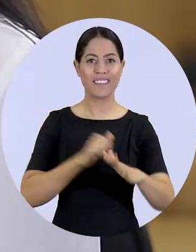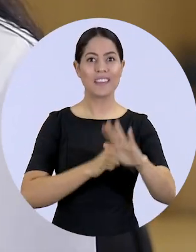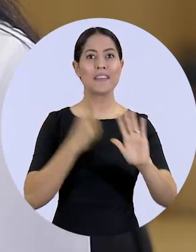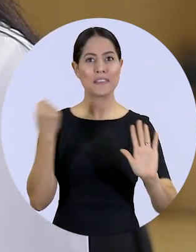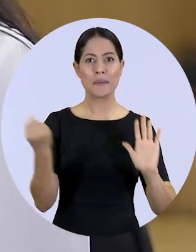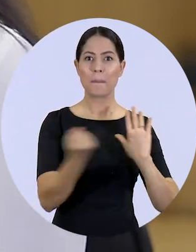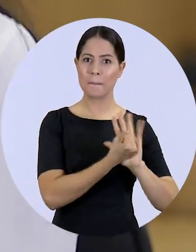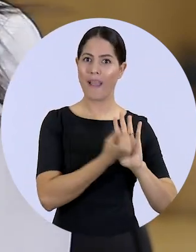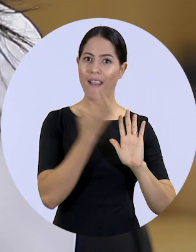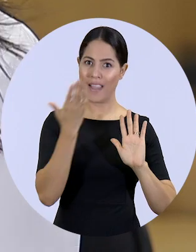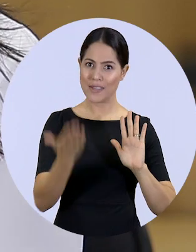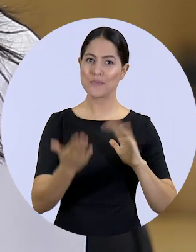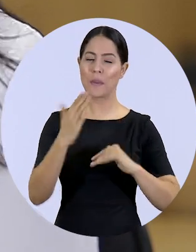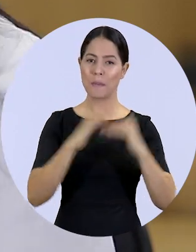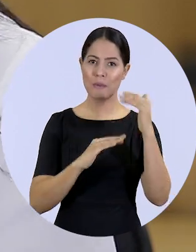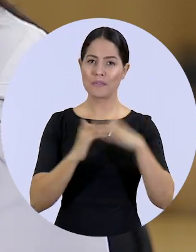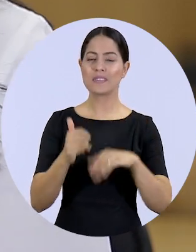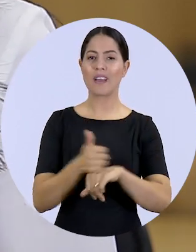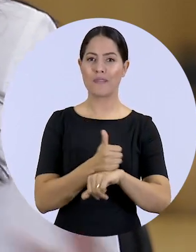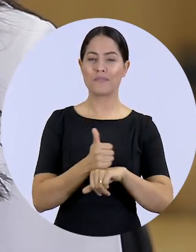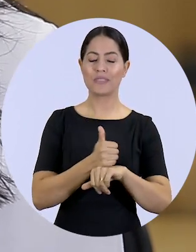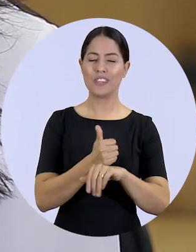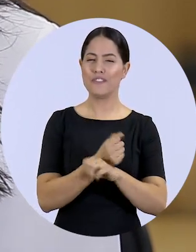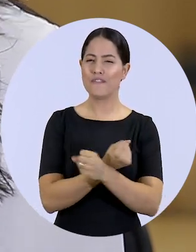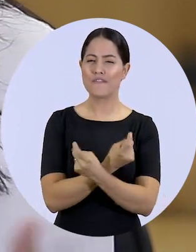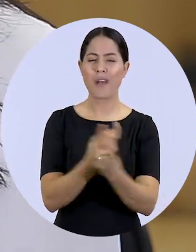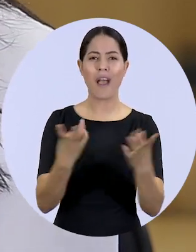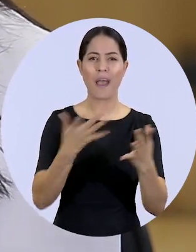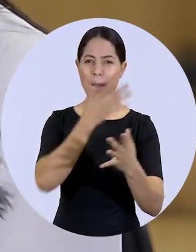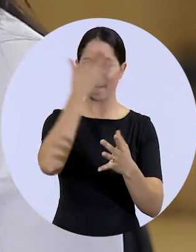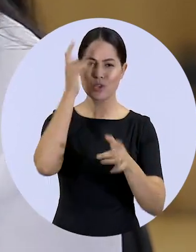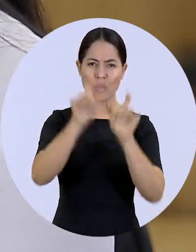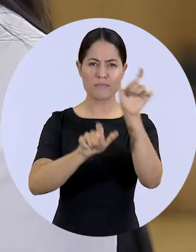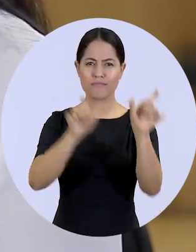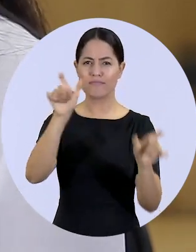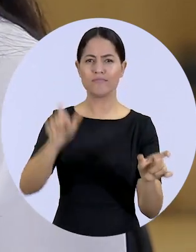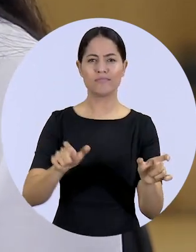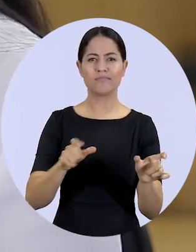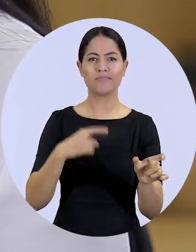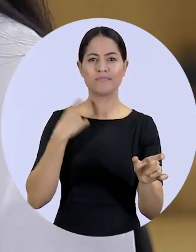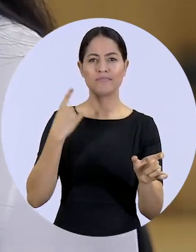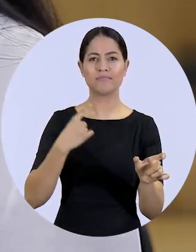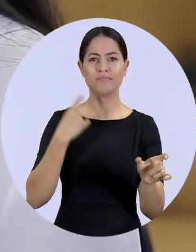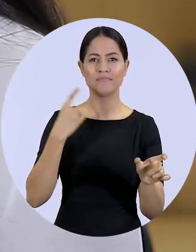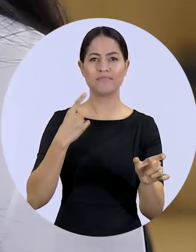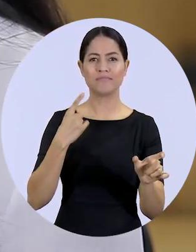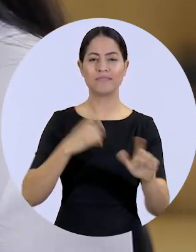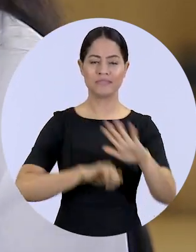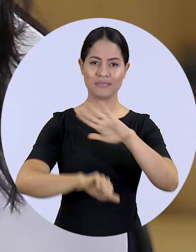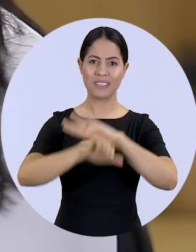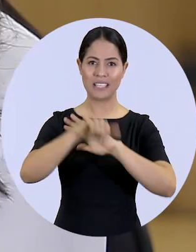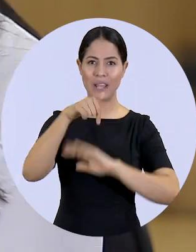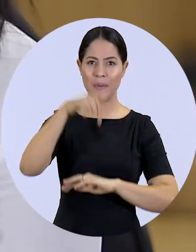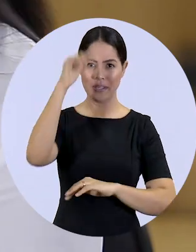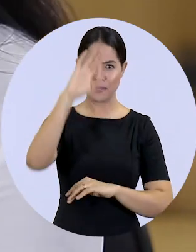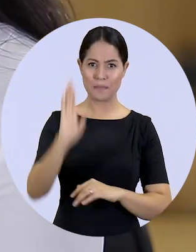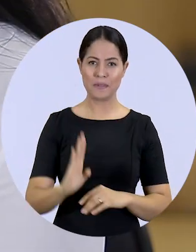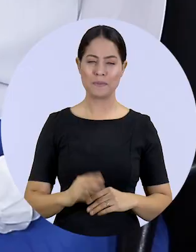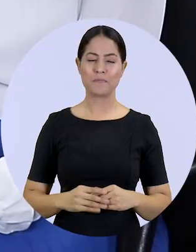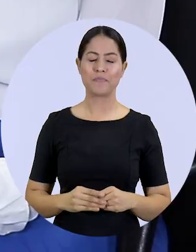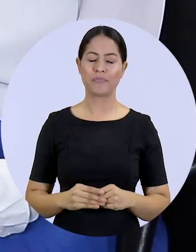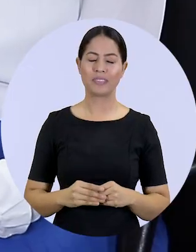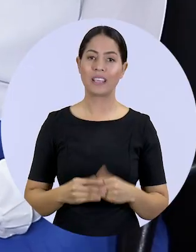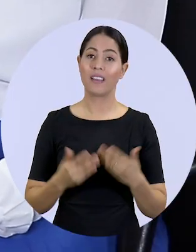marca a sua profissão e também de milhares de outros advogados especialistas na área do direito penal aqui no